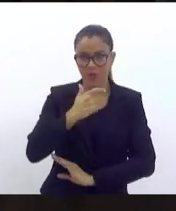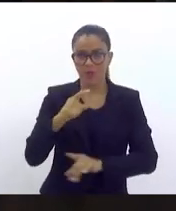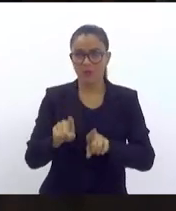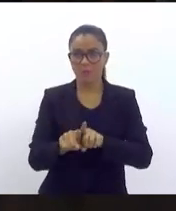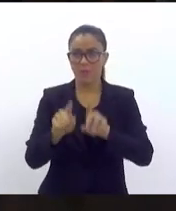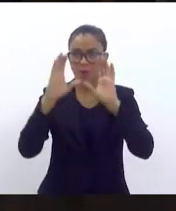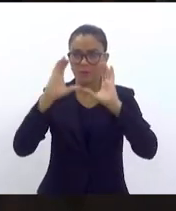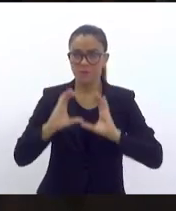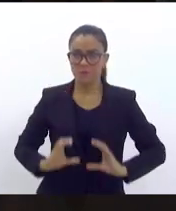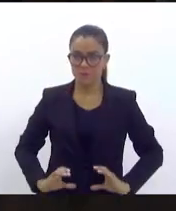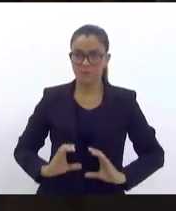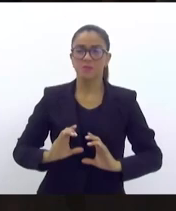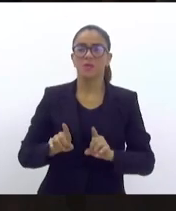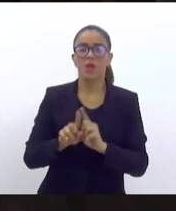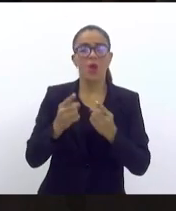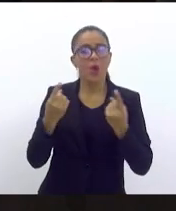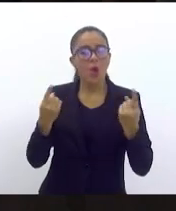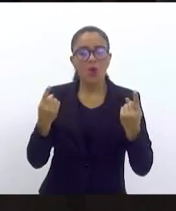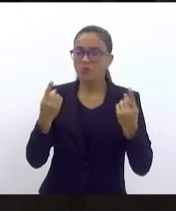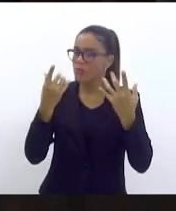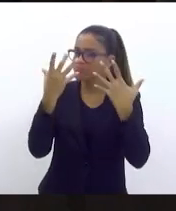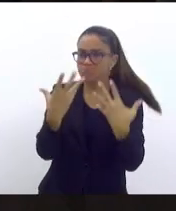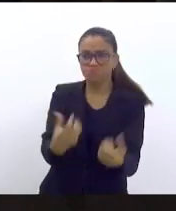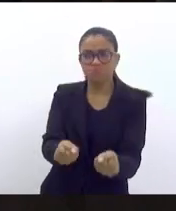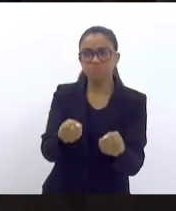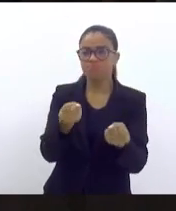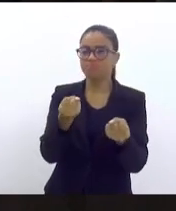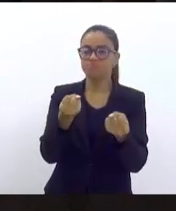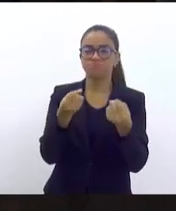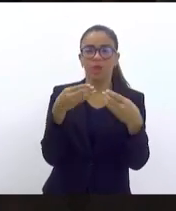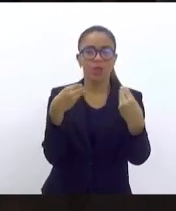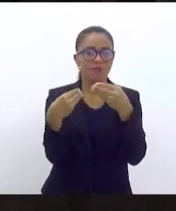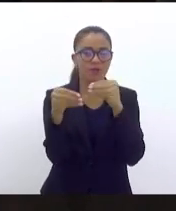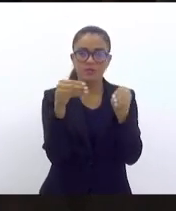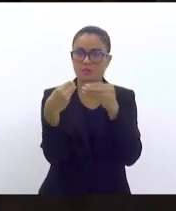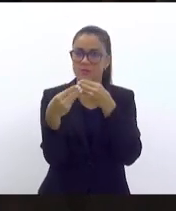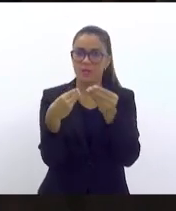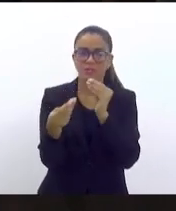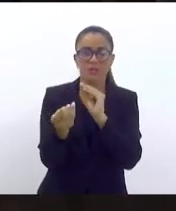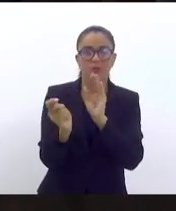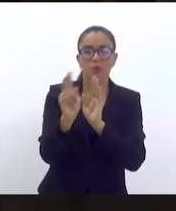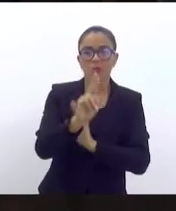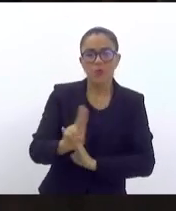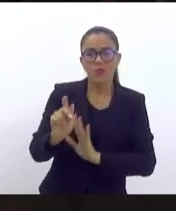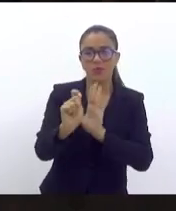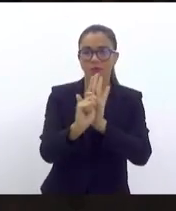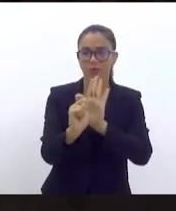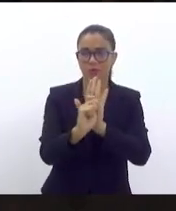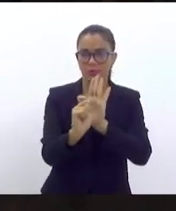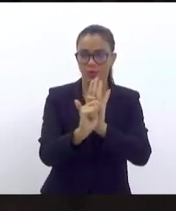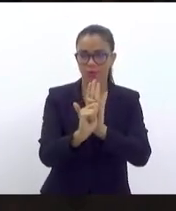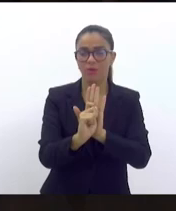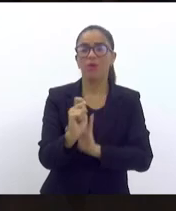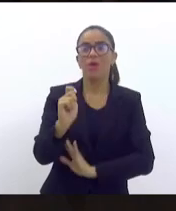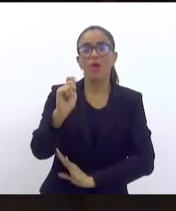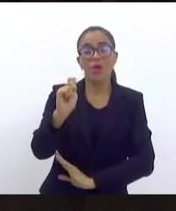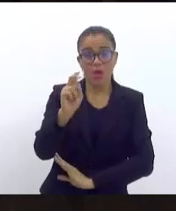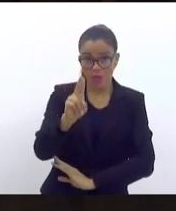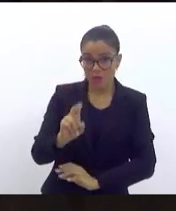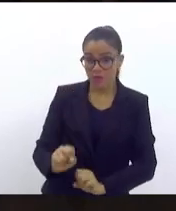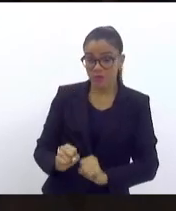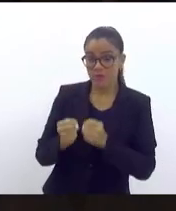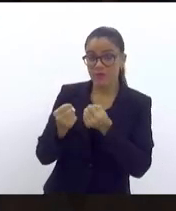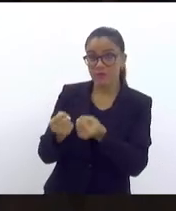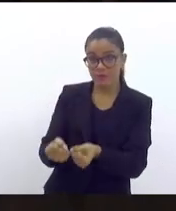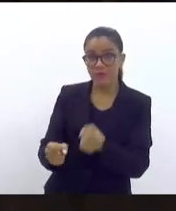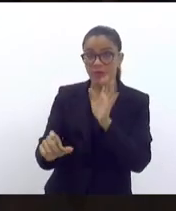completamente contrária qualquer tipo de flexibilização da lente de drogas ao contrário defendo endurecimento da